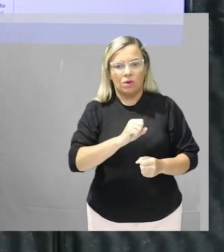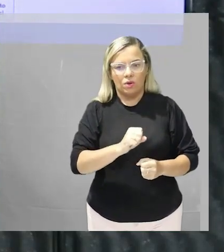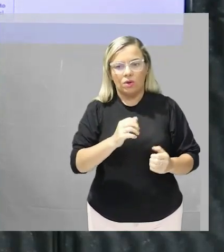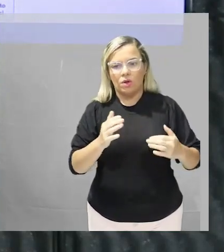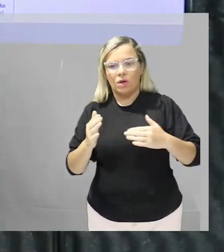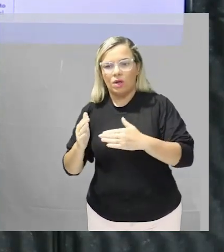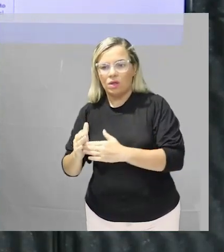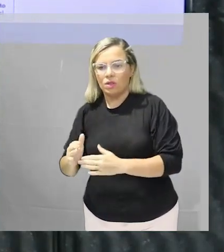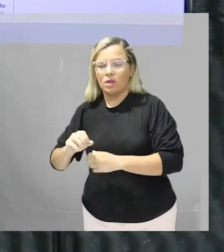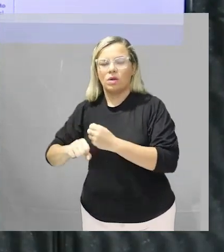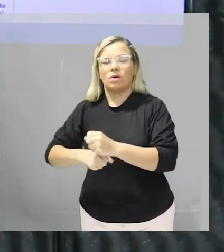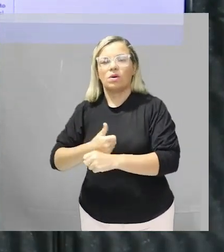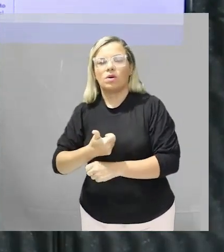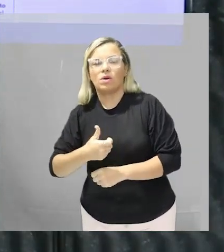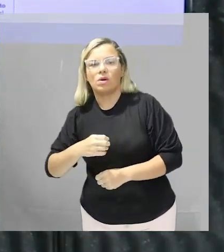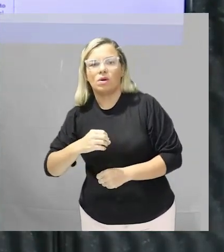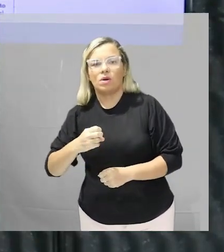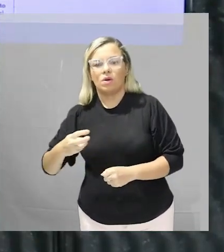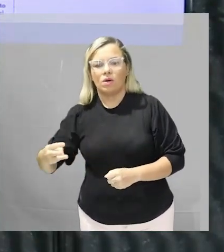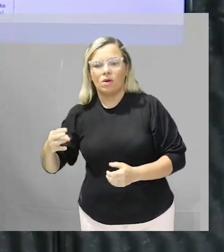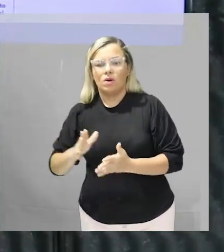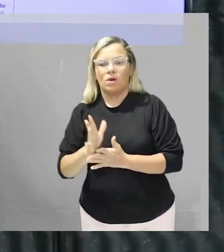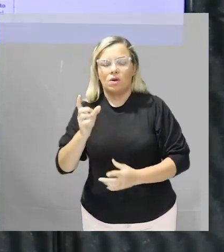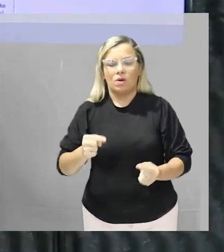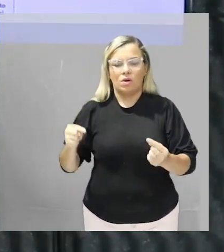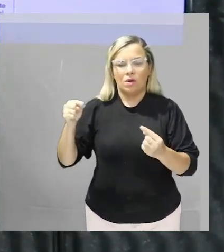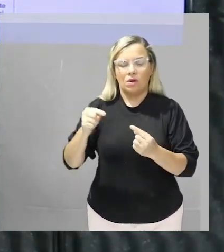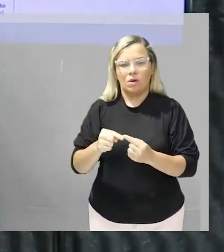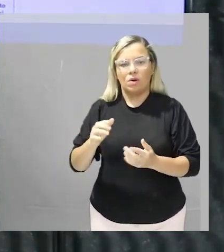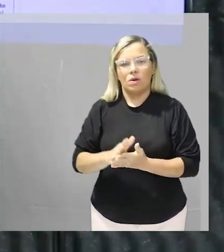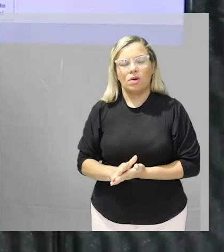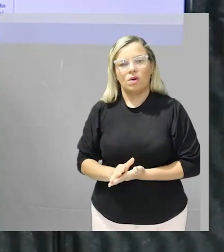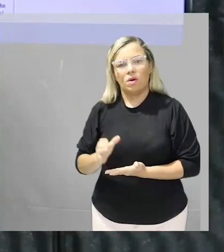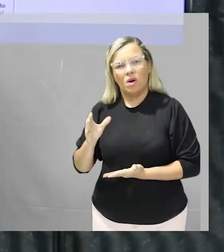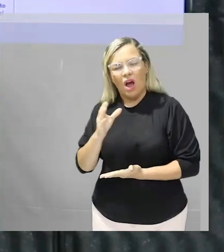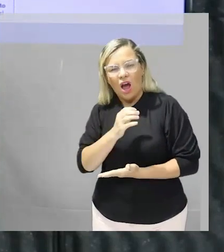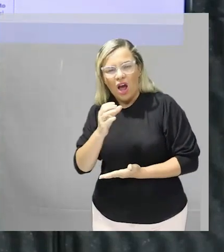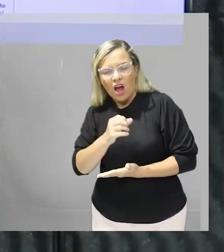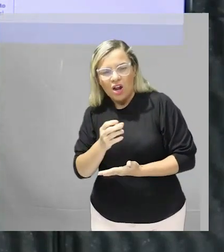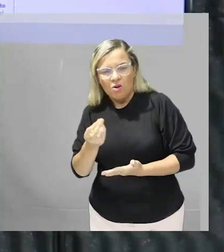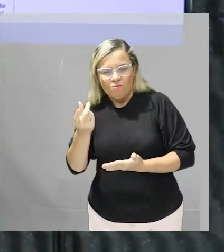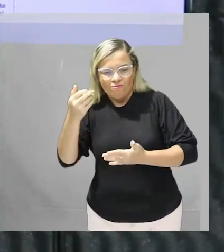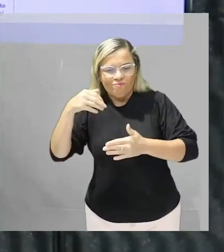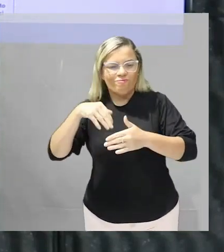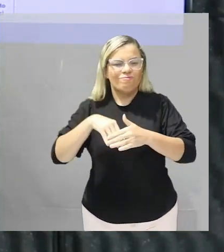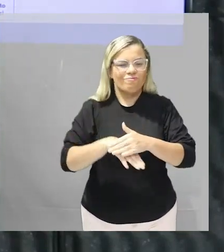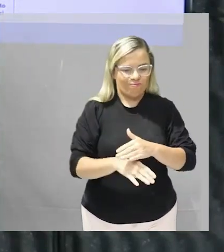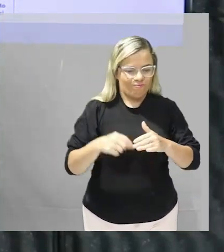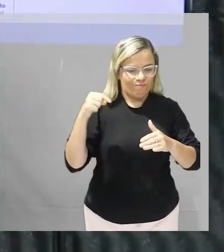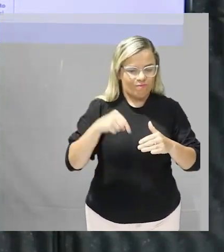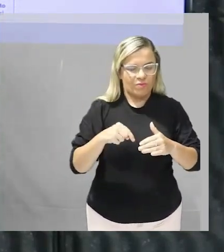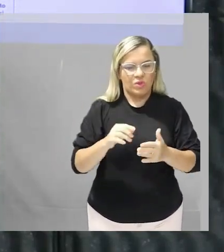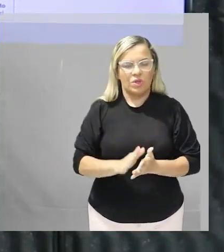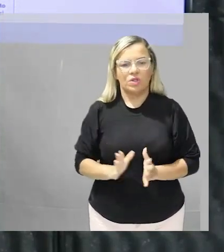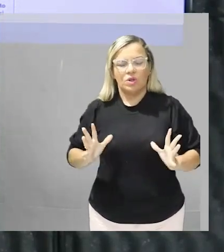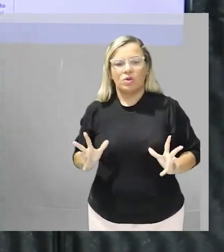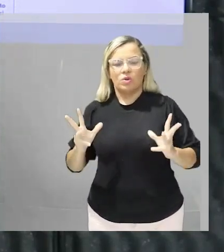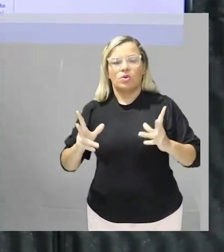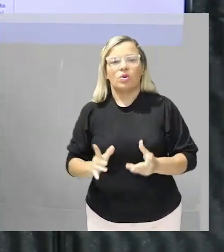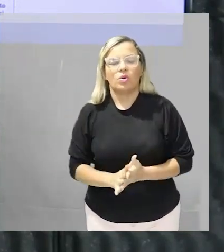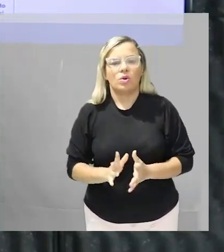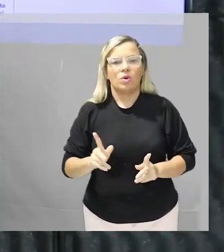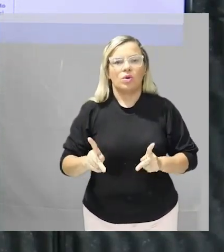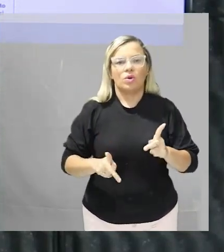né com o objetivo de acelerar esses investimentos né E que toda a população